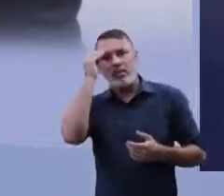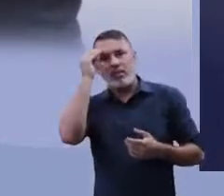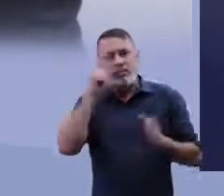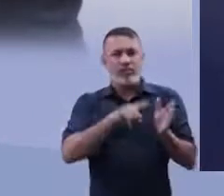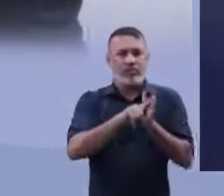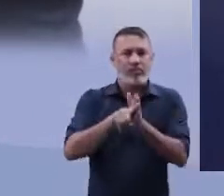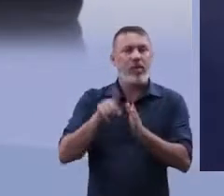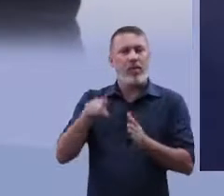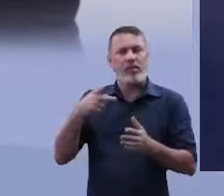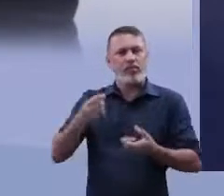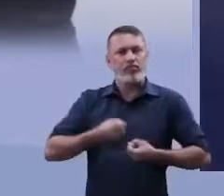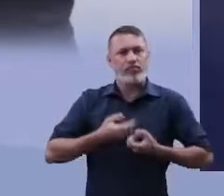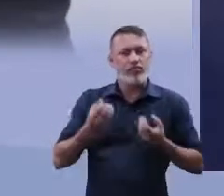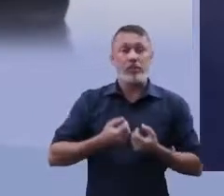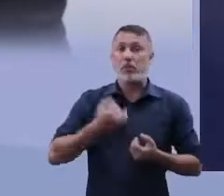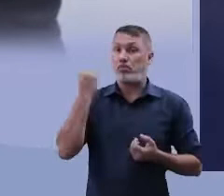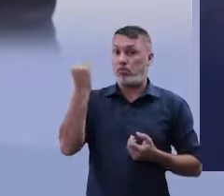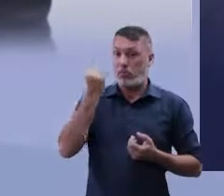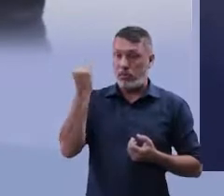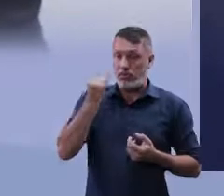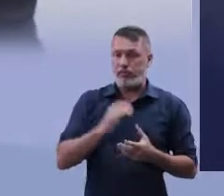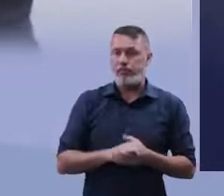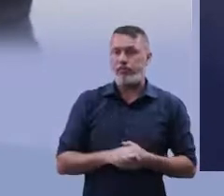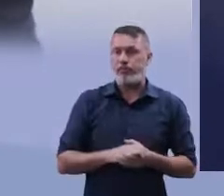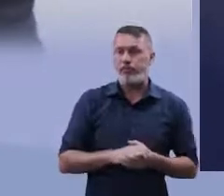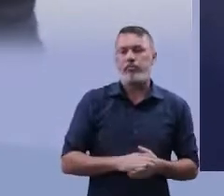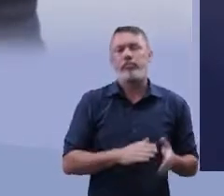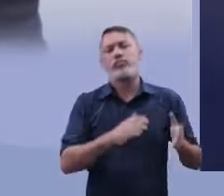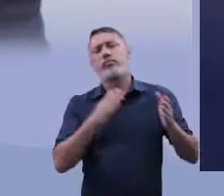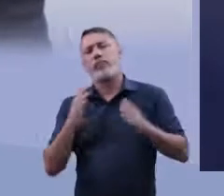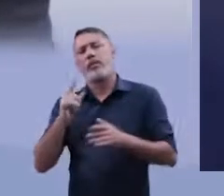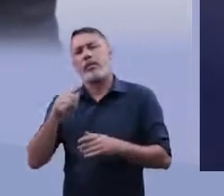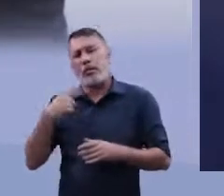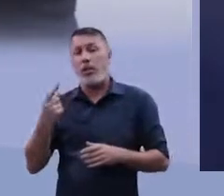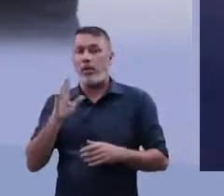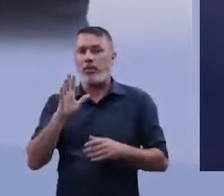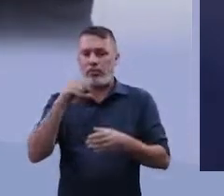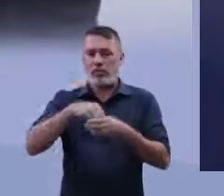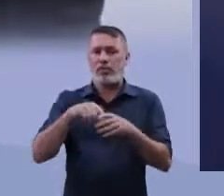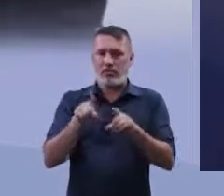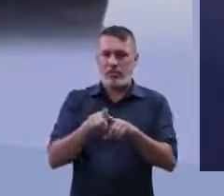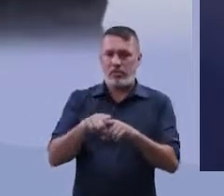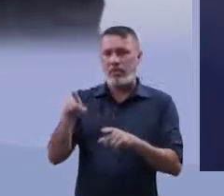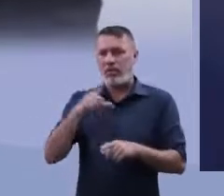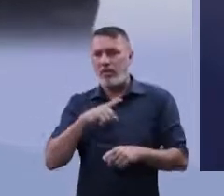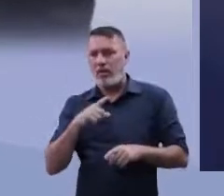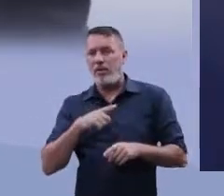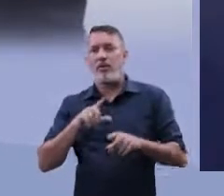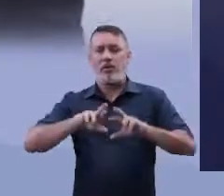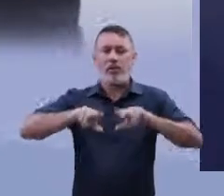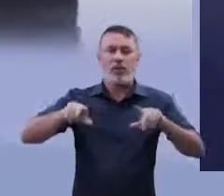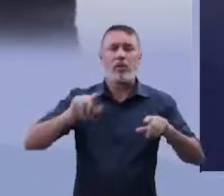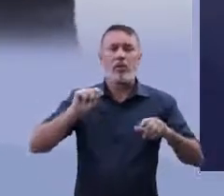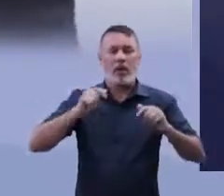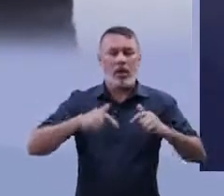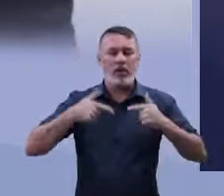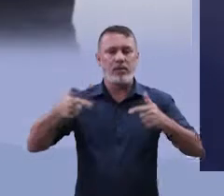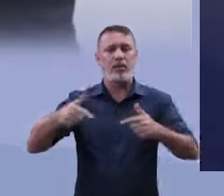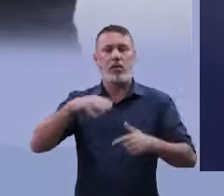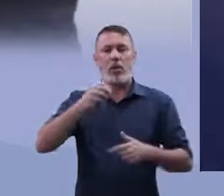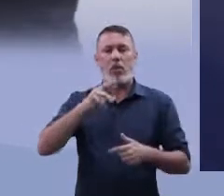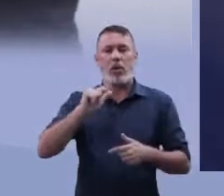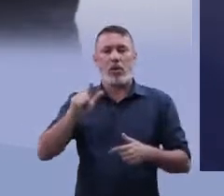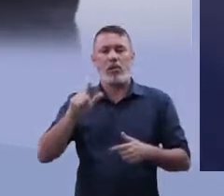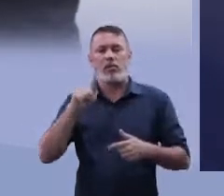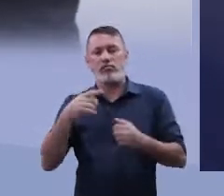responder com essa obra muito importante. Que depois, aí também nessa obra, ele delimita as funções da ação